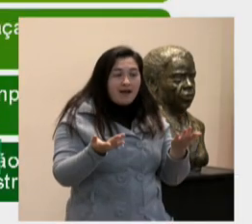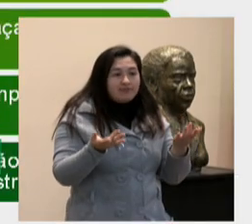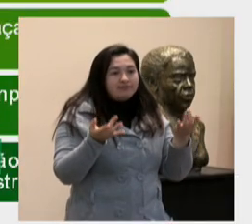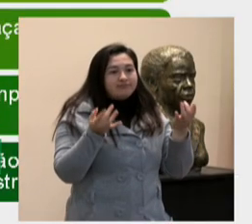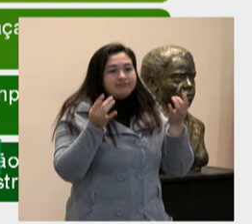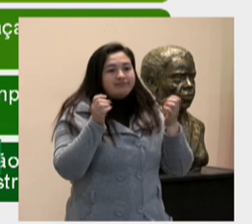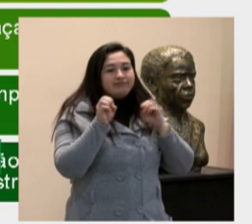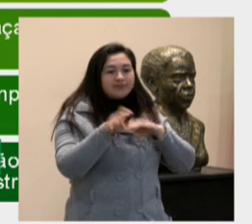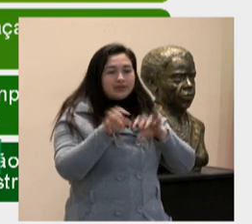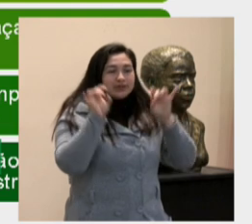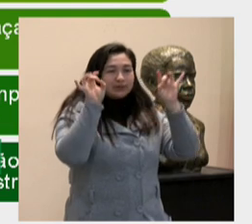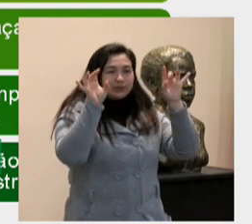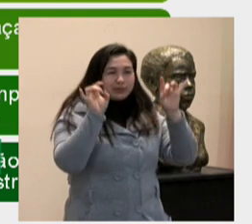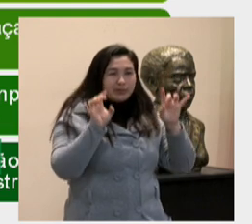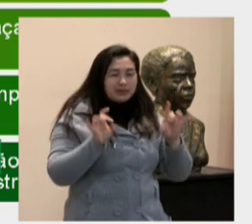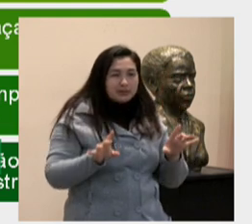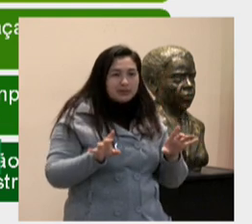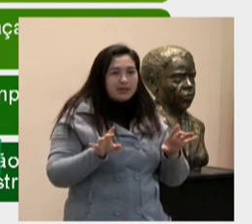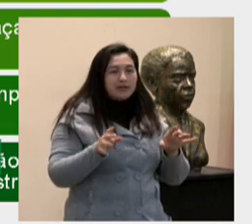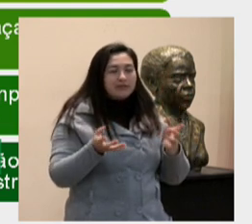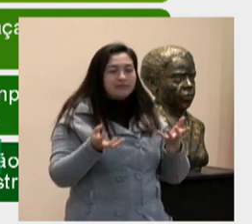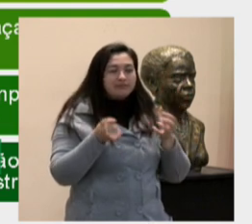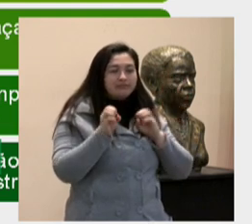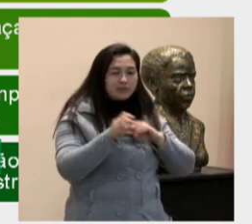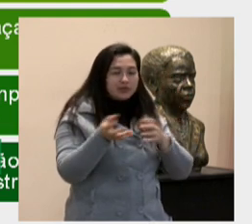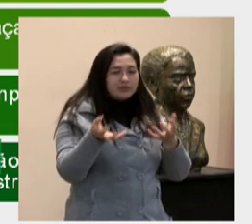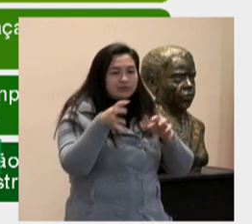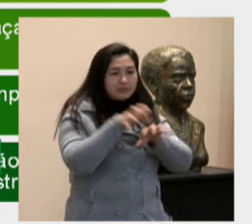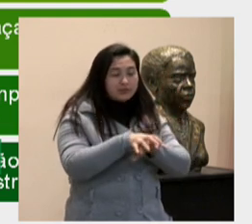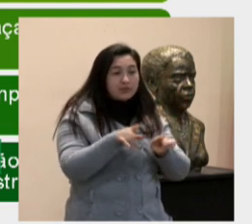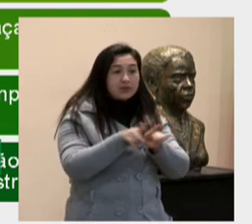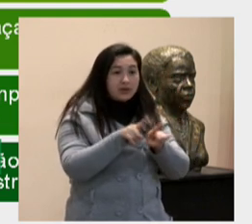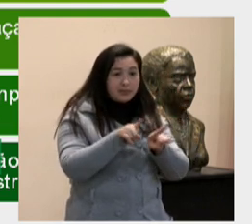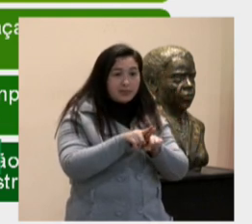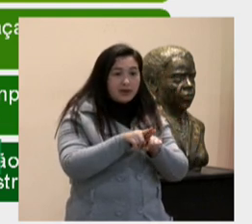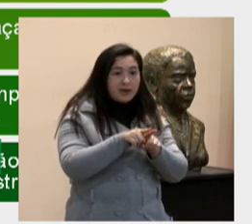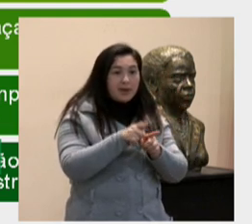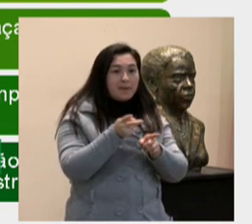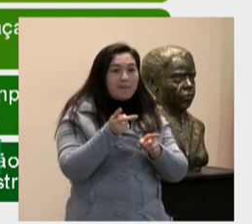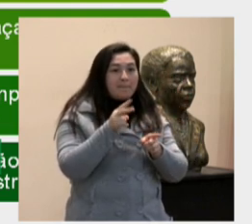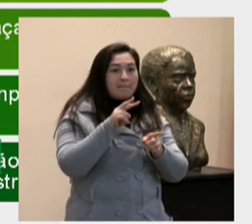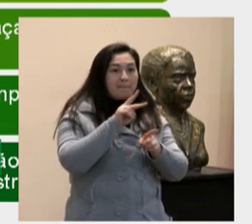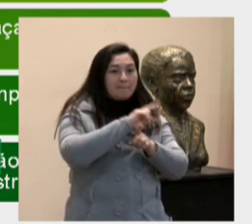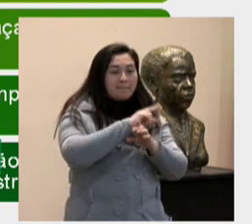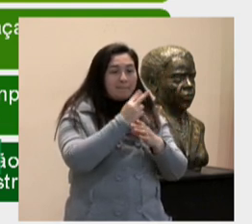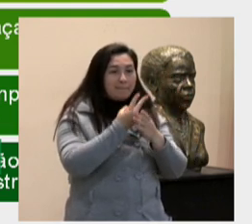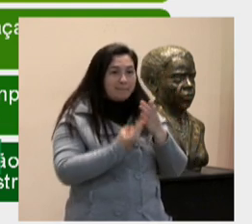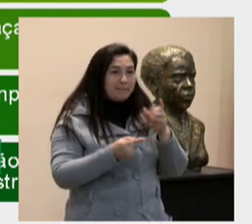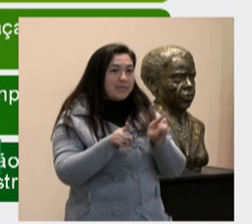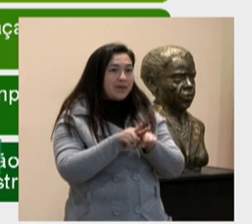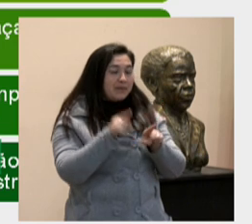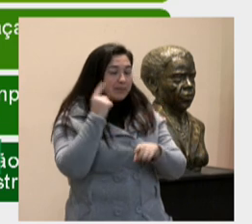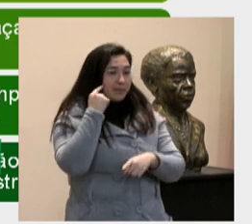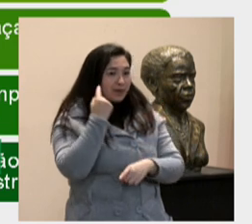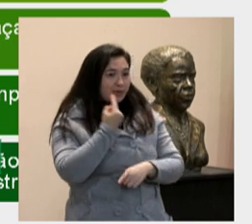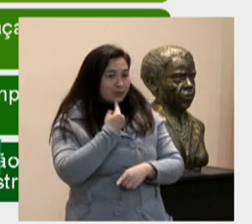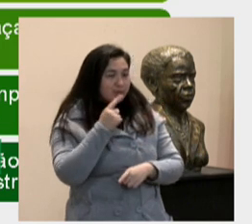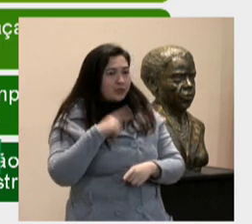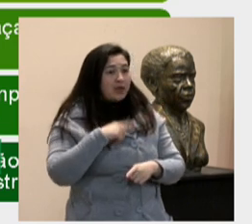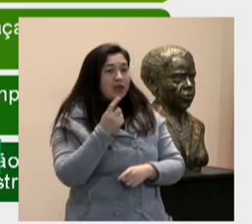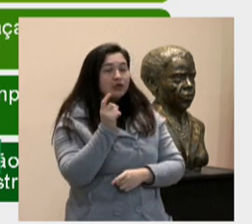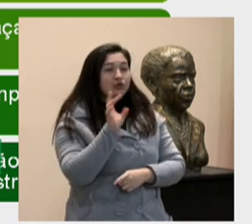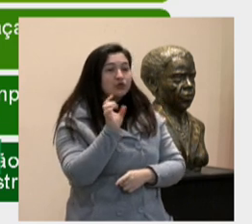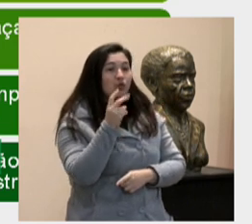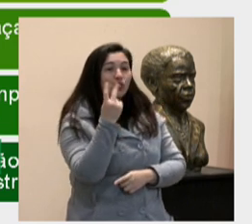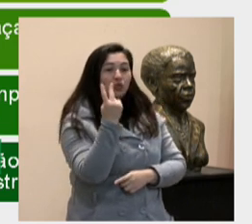na perspectiva da educação inclusiva e a educação bilíngue de surdos, que no PNE anterior era reduzida a 2 metas e